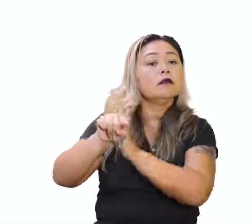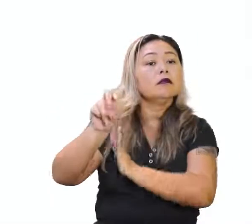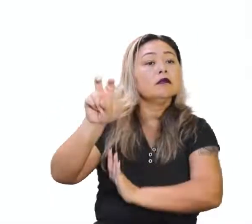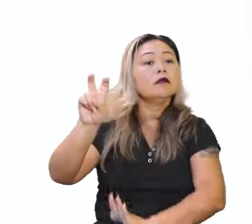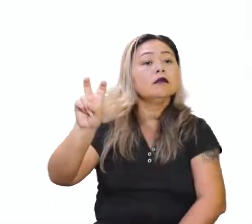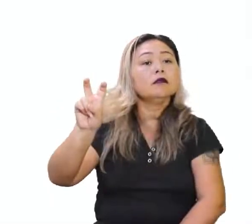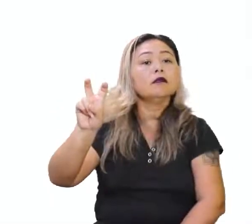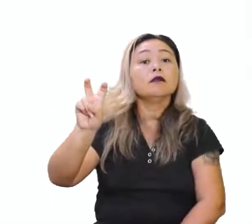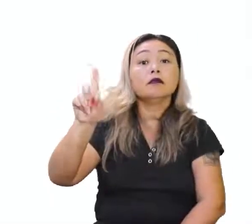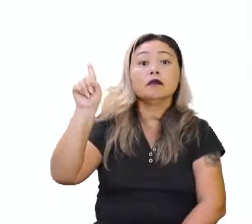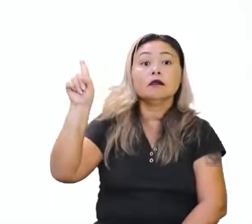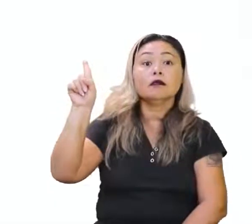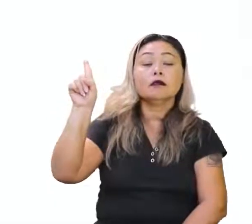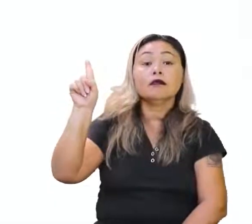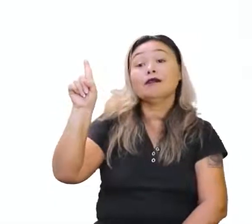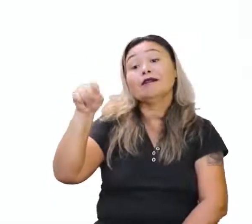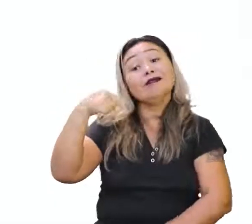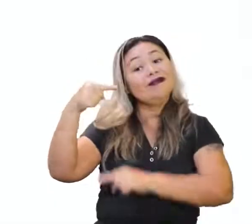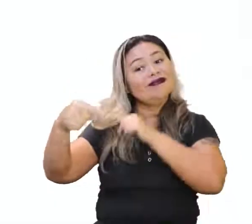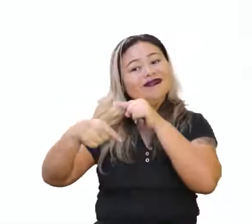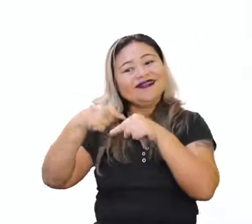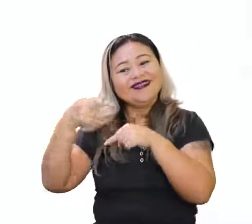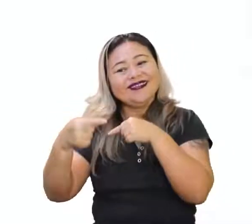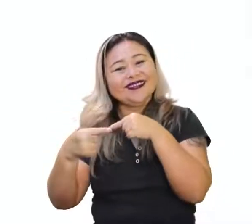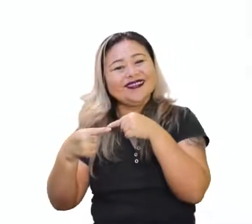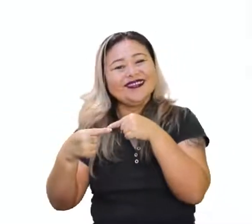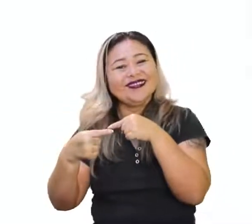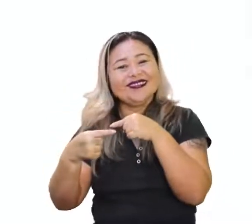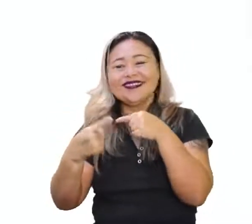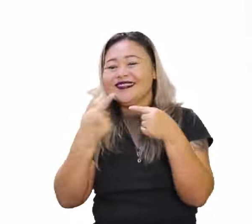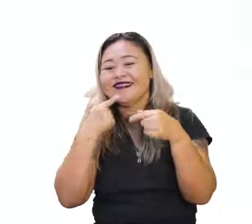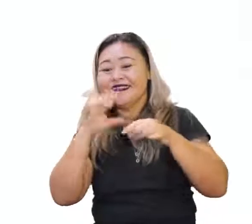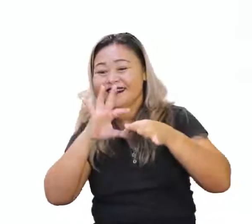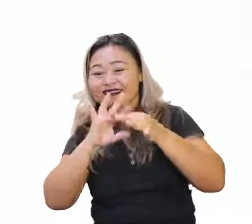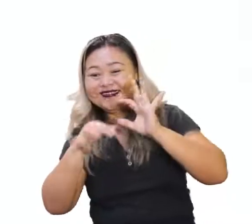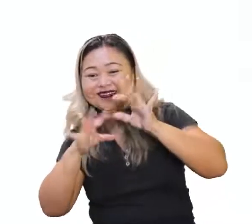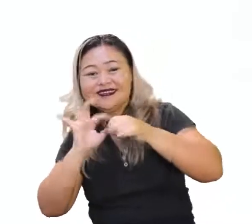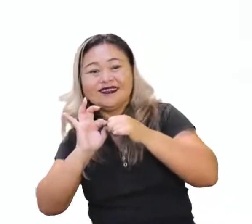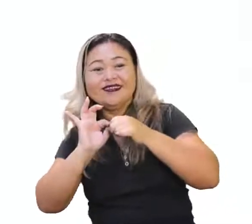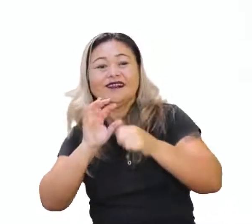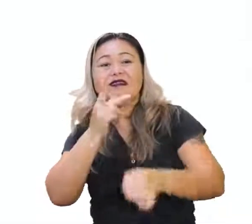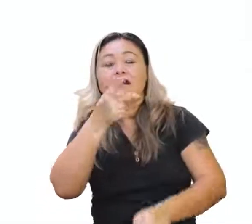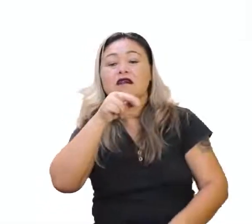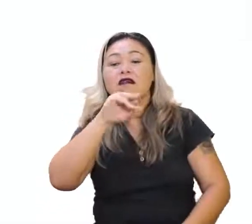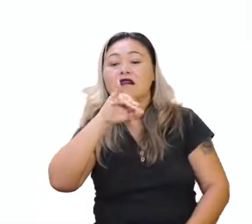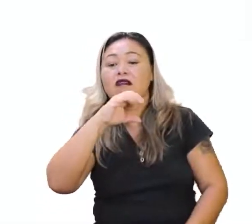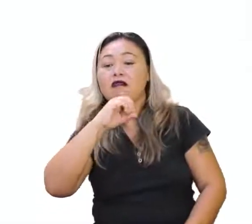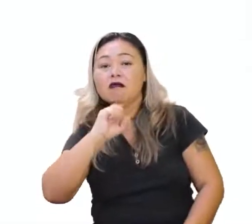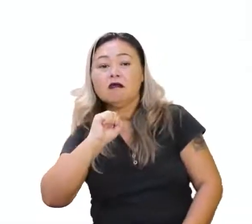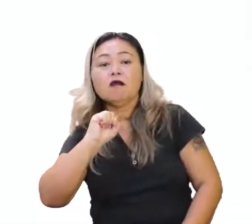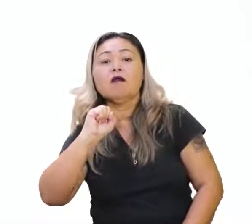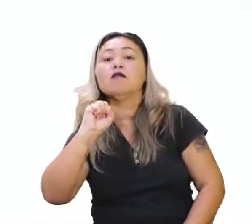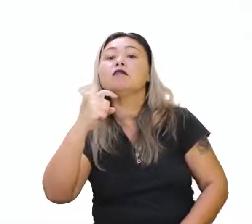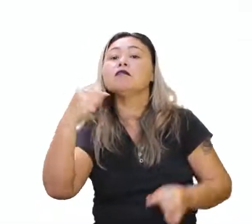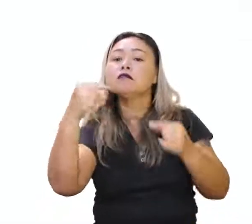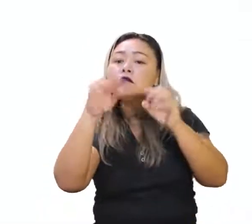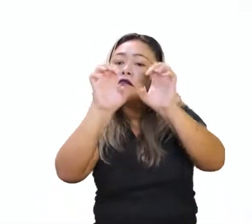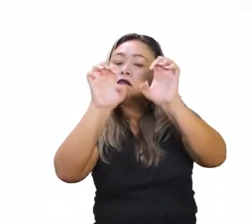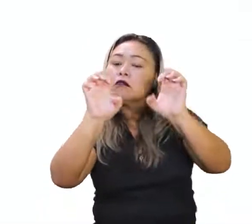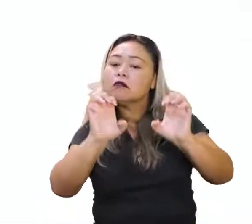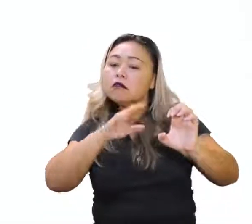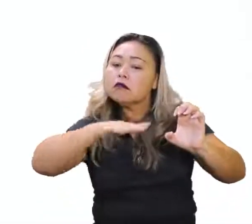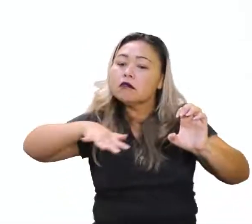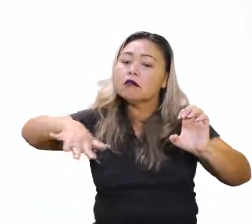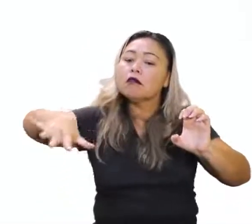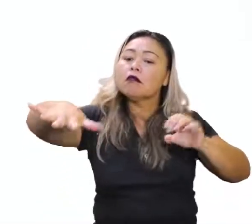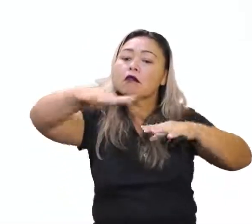Questão 5. Aí, ó, tá sequencial, né? Vamos falar de uma coisa, vamos puxar outra coisa. Aprisco corresponde a uma